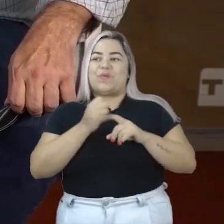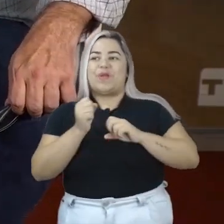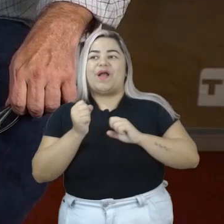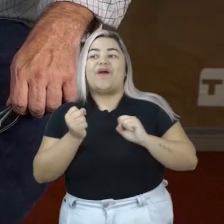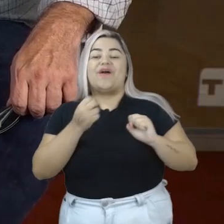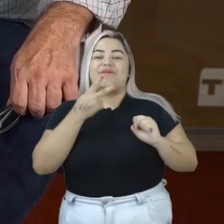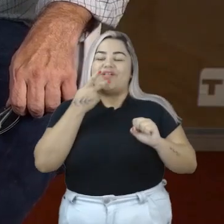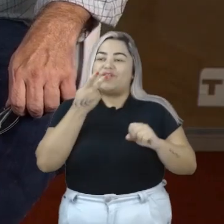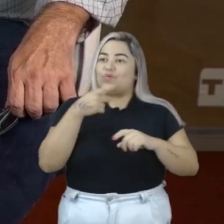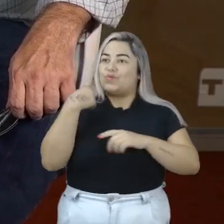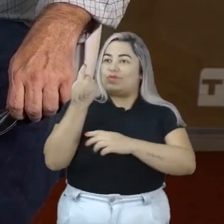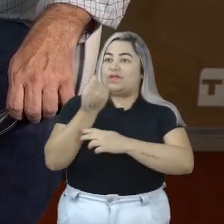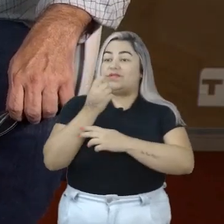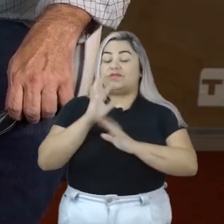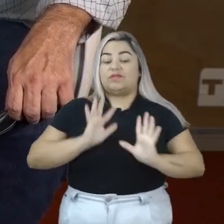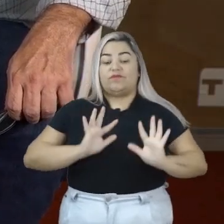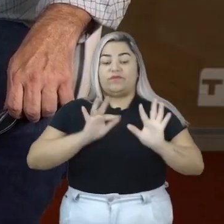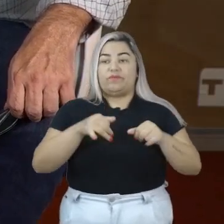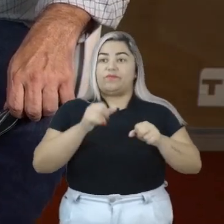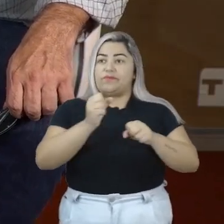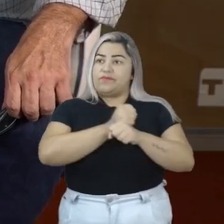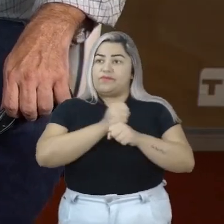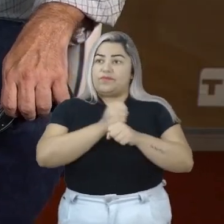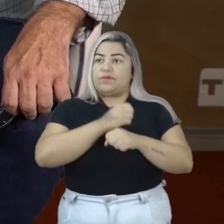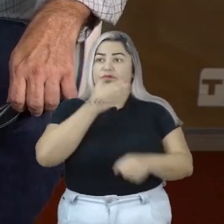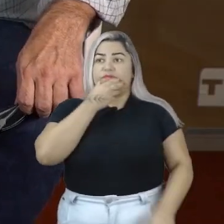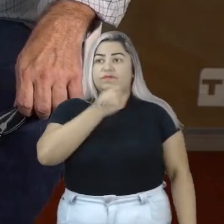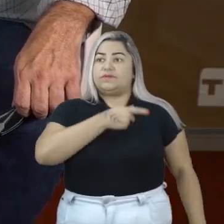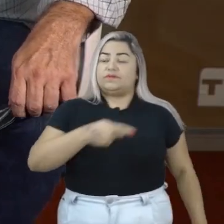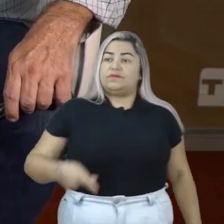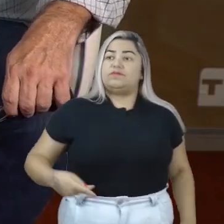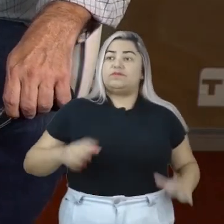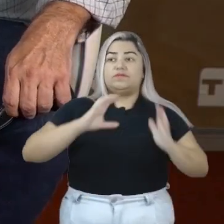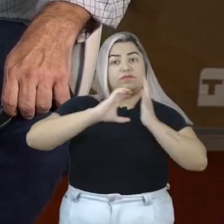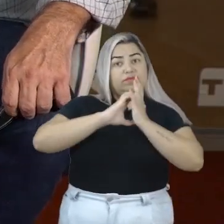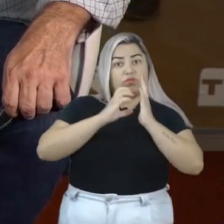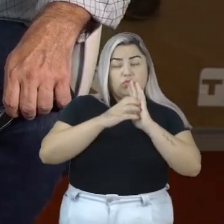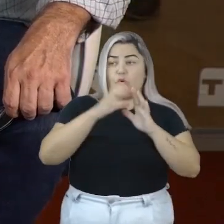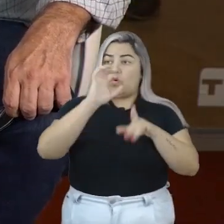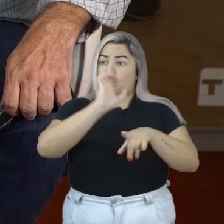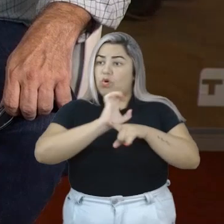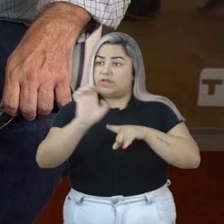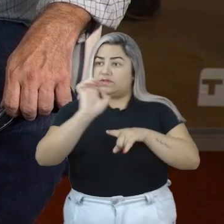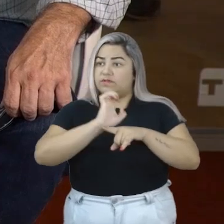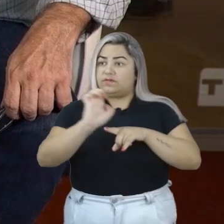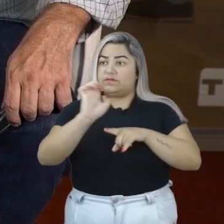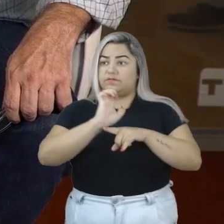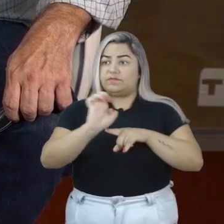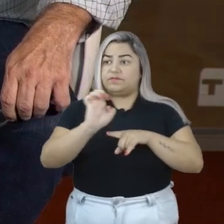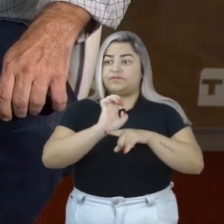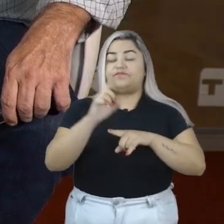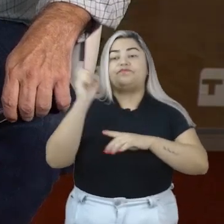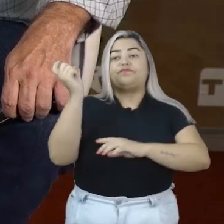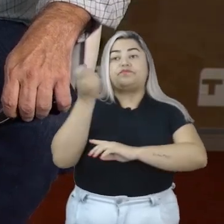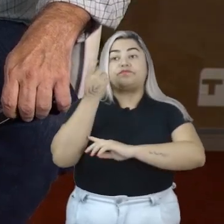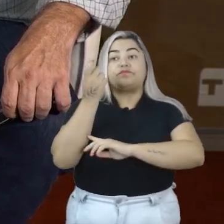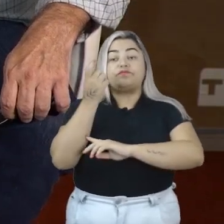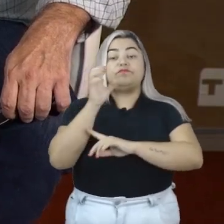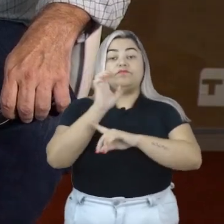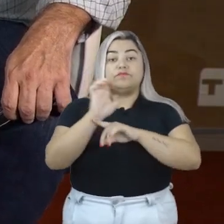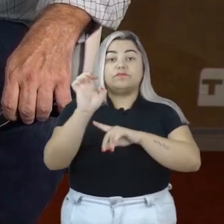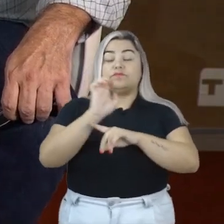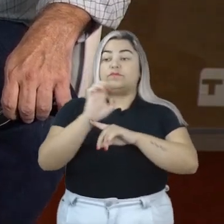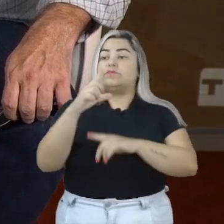porque até o final do ano eu fui o presidente do partido no estado, né? E o Rio Grande do Sul é um estado que nós temos um